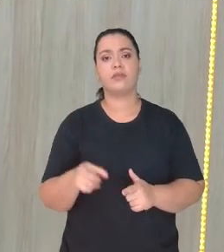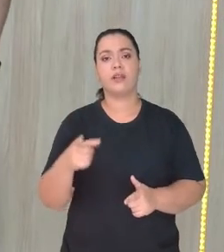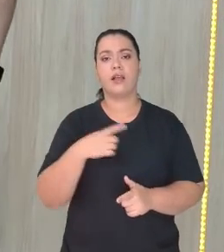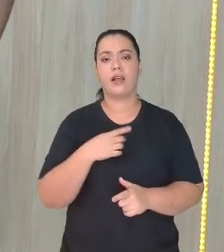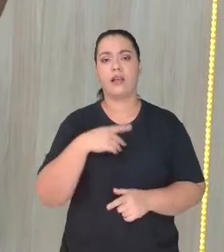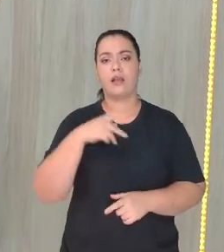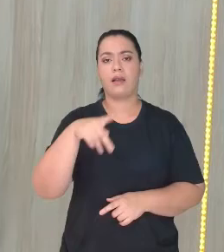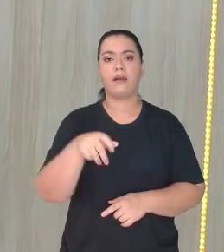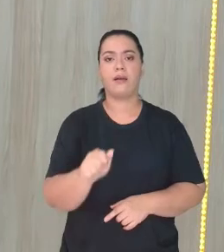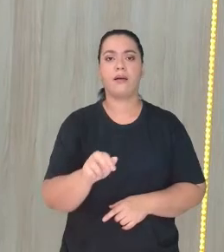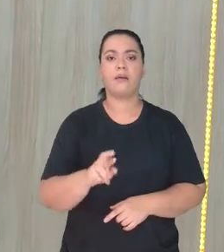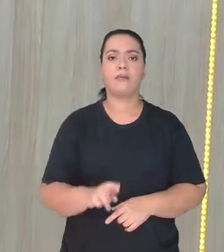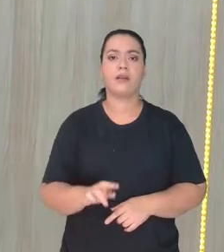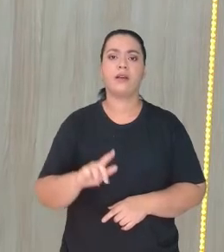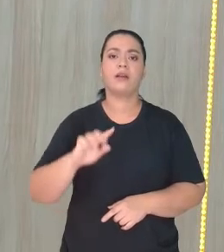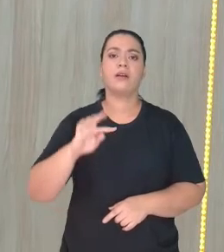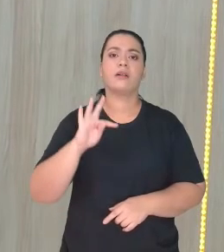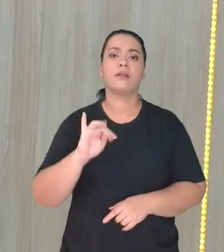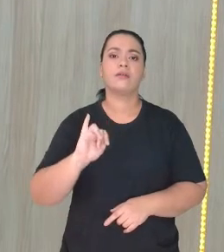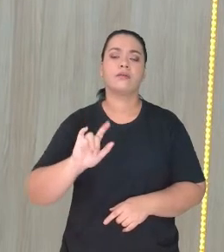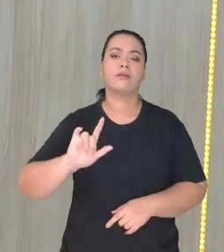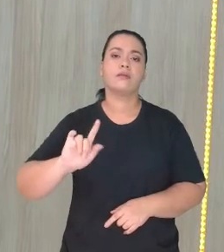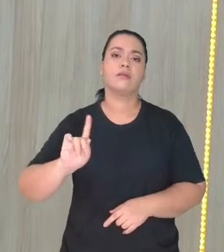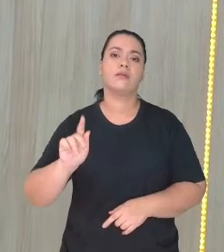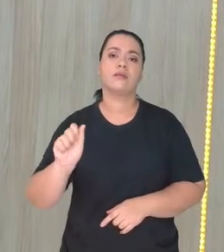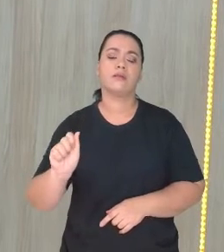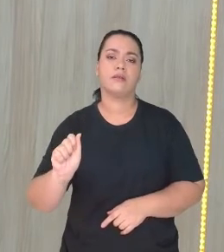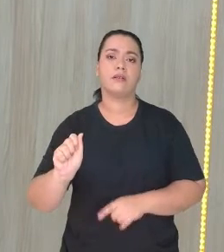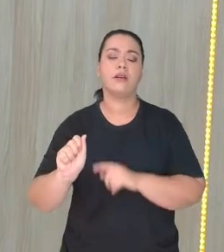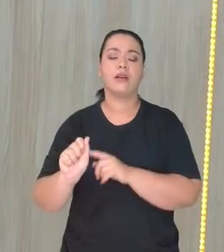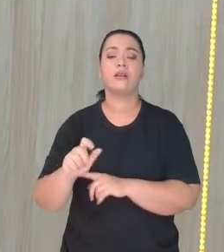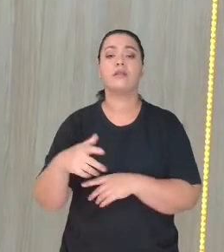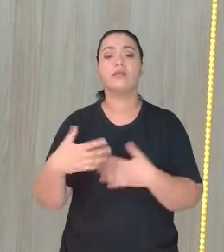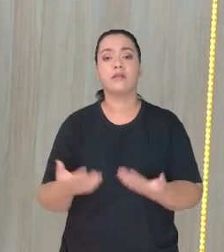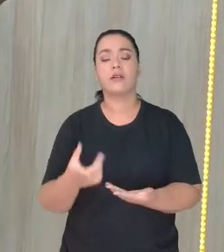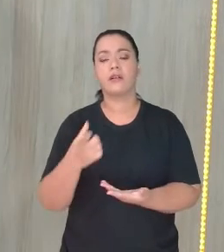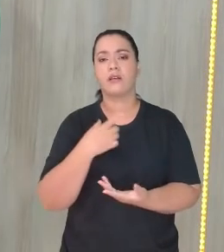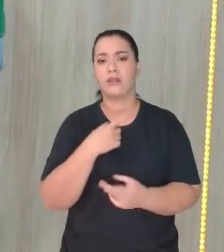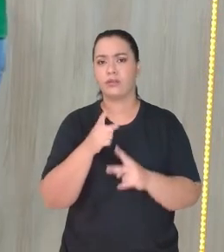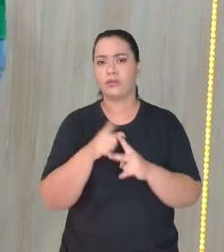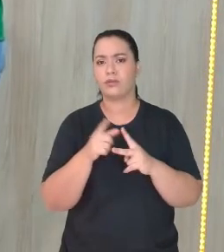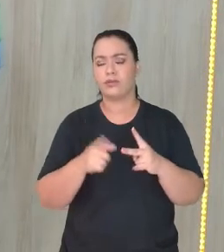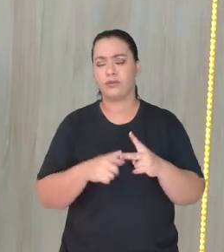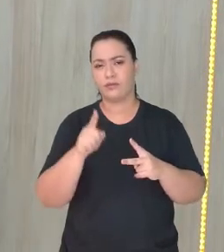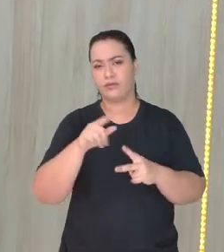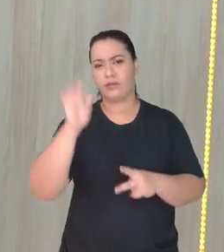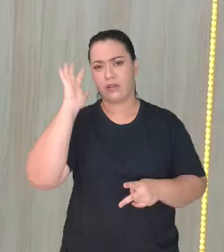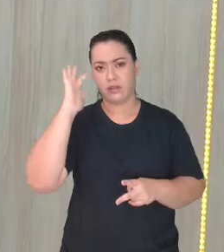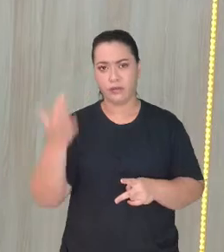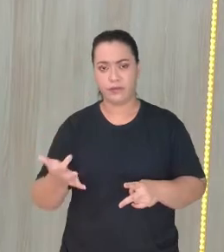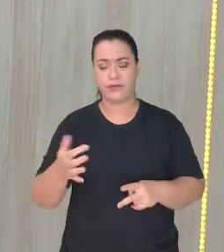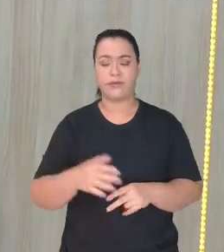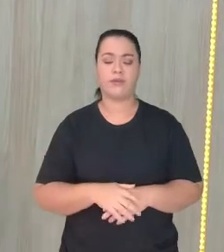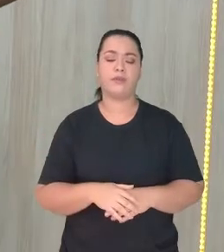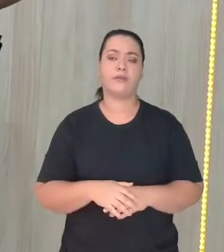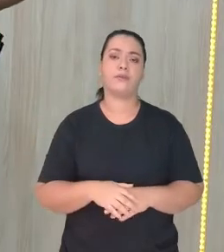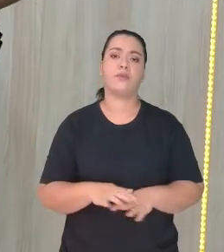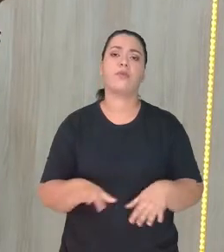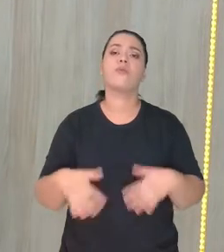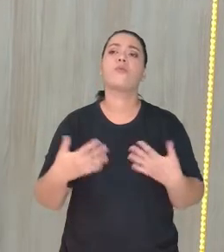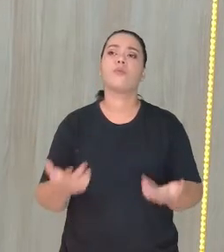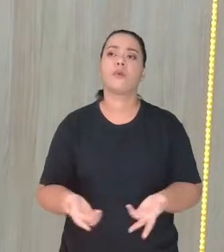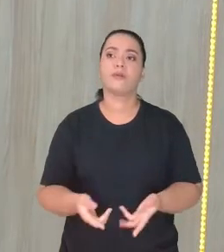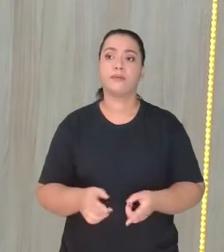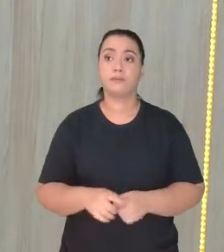partilha, certo? Então, ó, falamos sobre 2 tópicos para você resolver aí um probleminha, tá? Quais foram